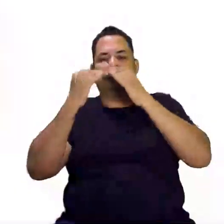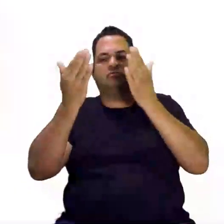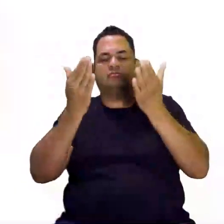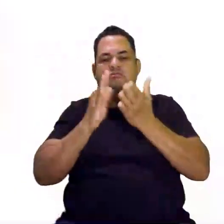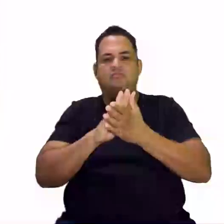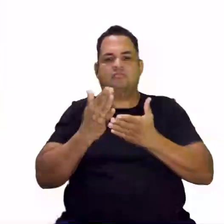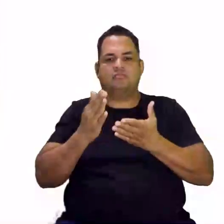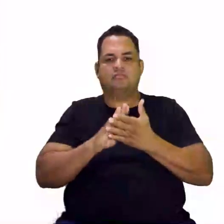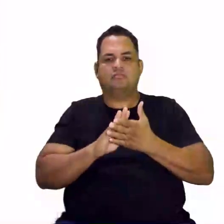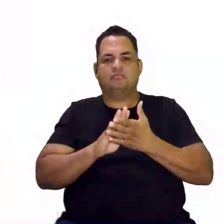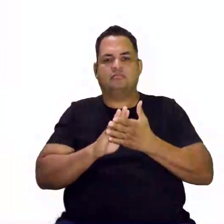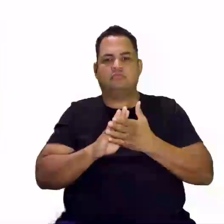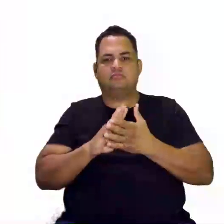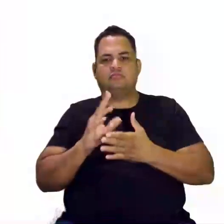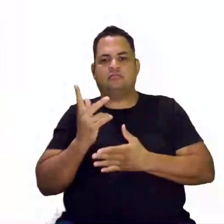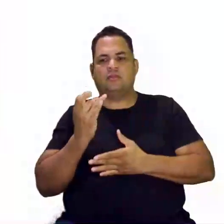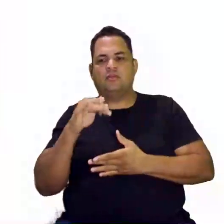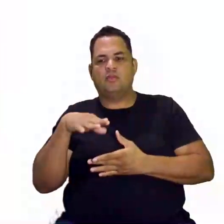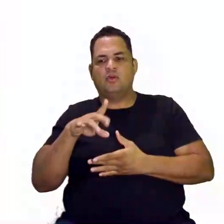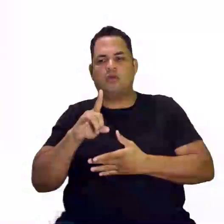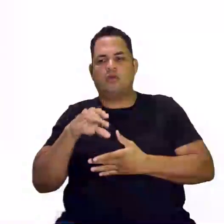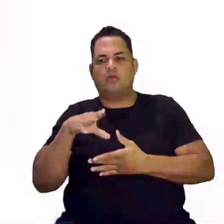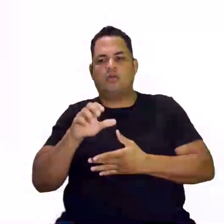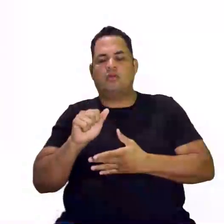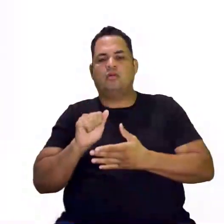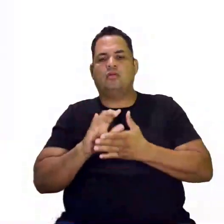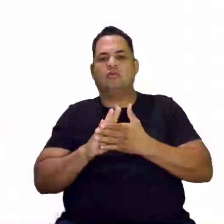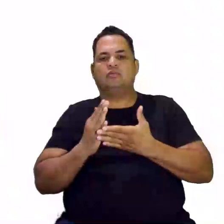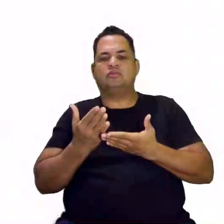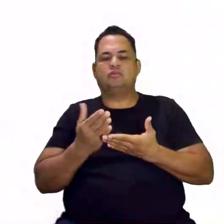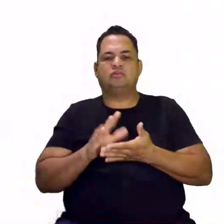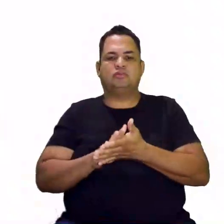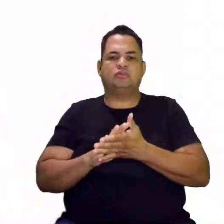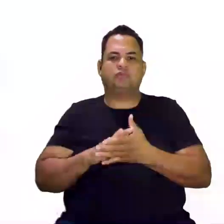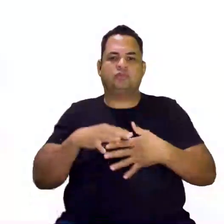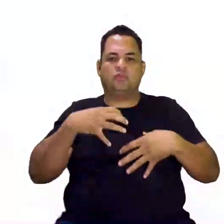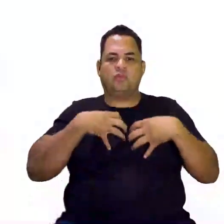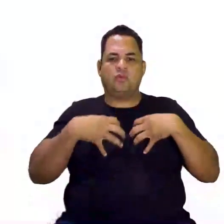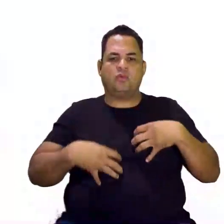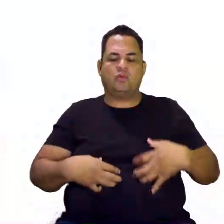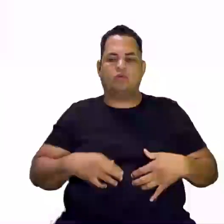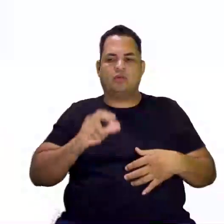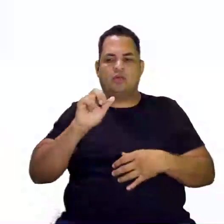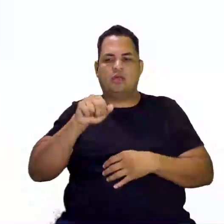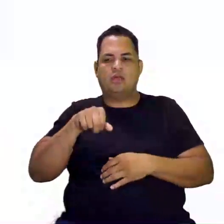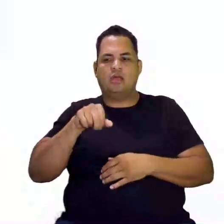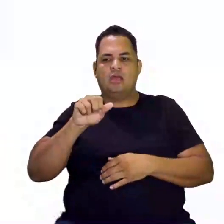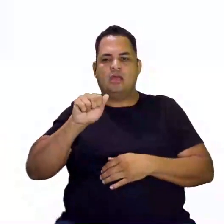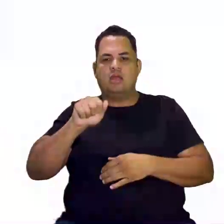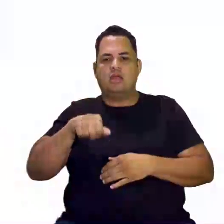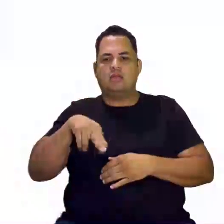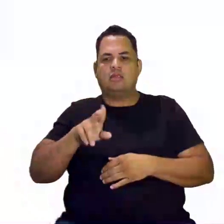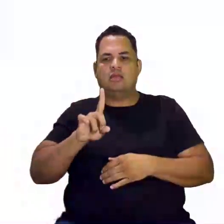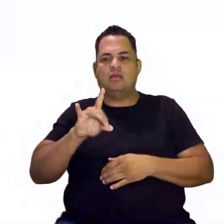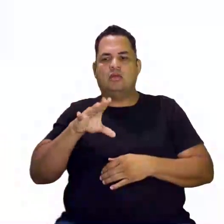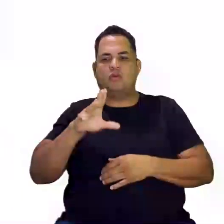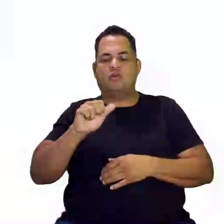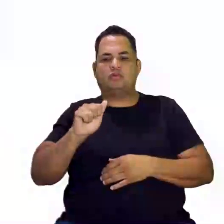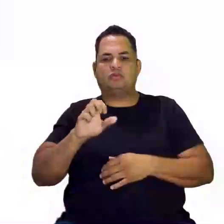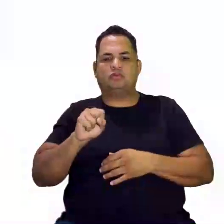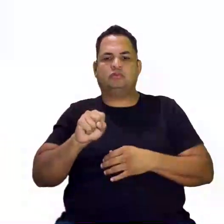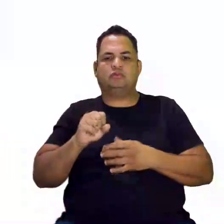elementos, né? Os órgãos homólogos, órgãos análogos, tá? A gente vai falar sobre isso. Mas esses achados aqui